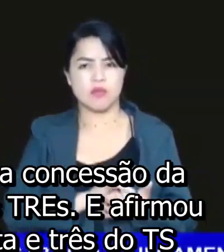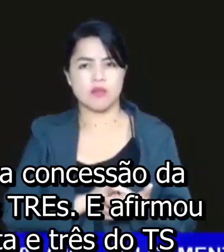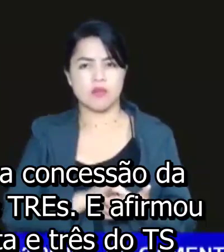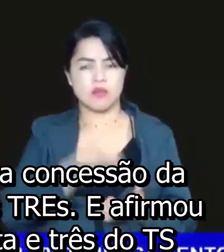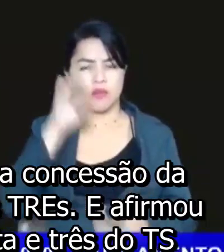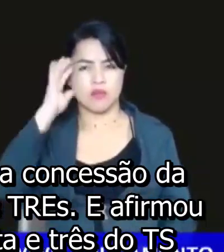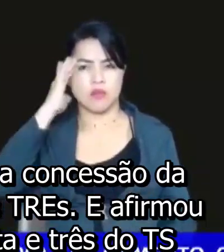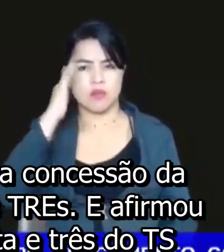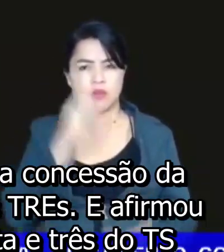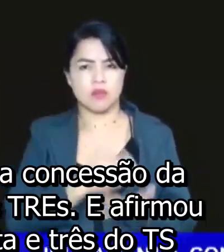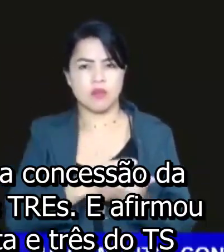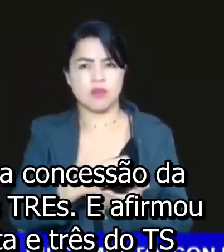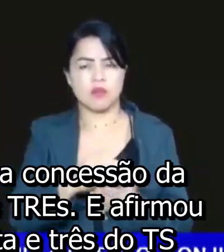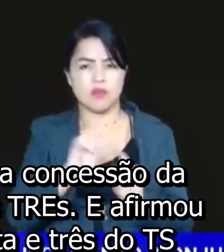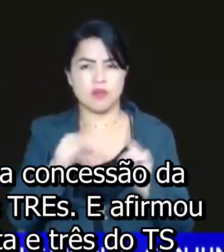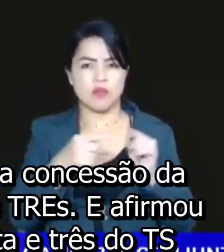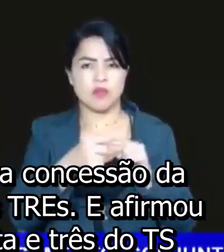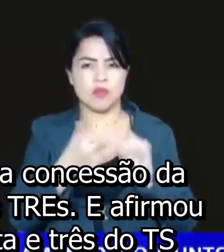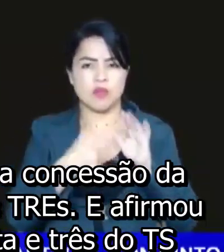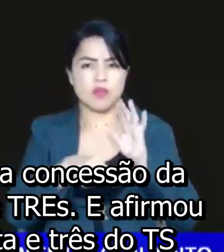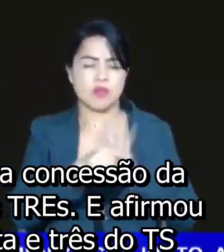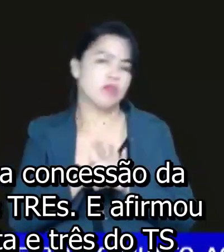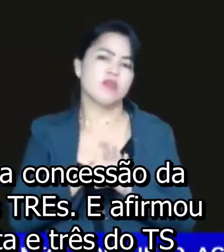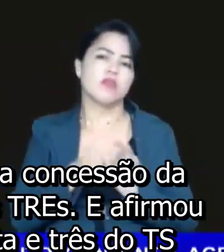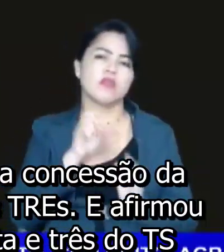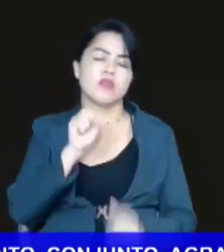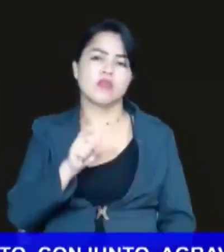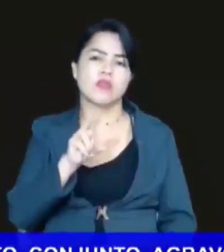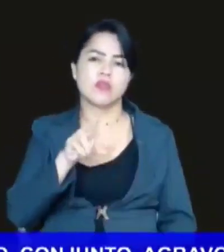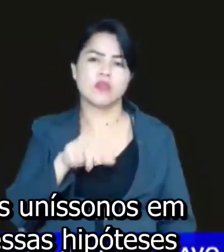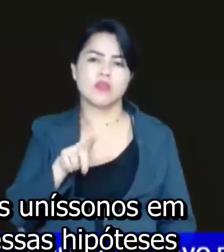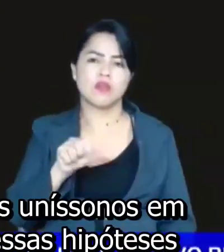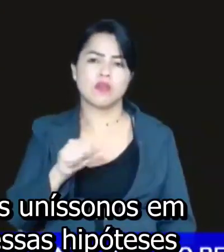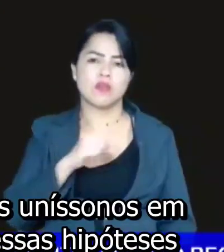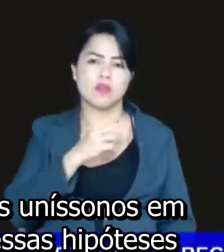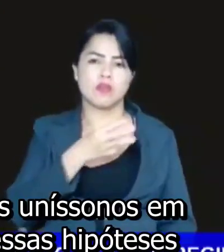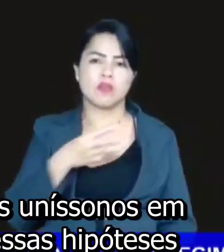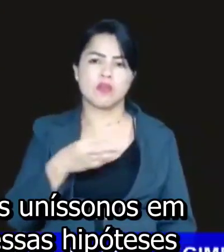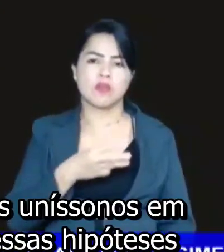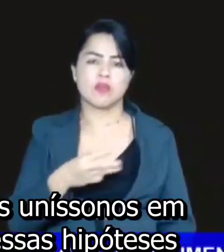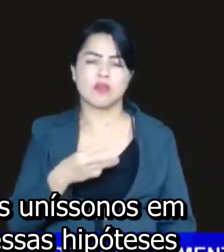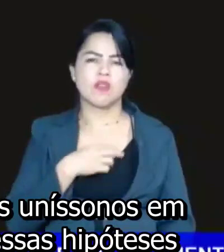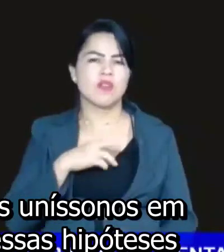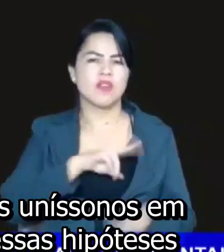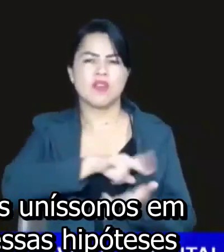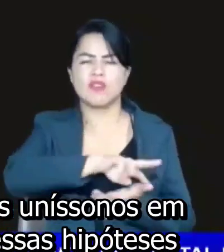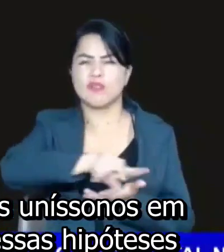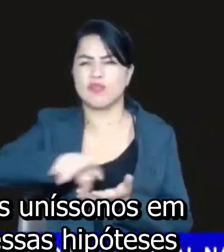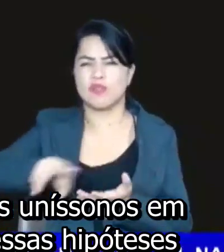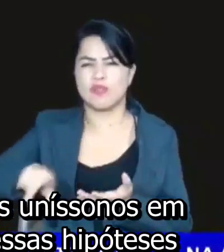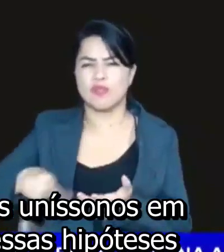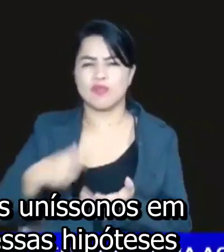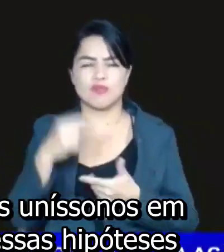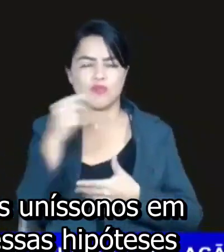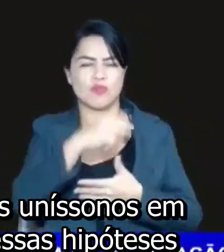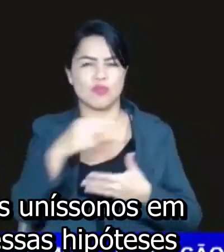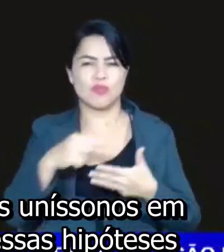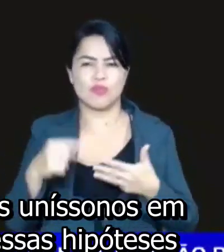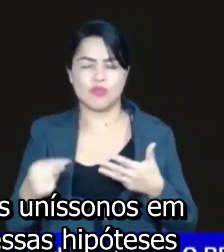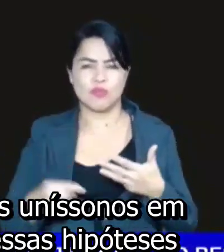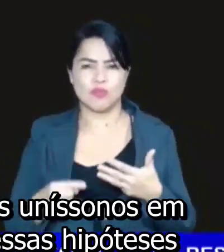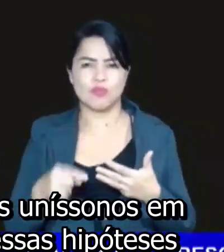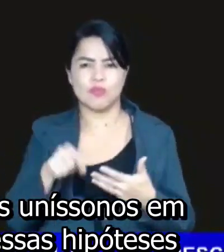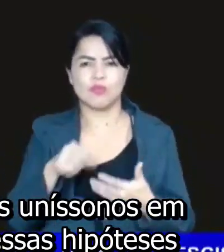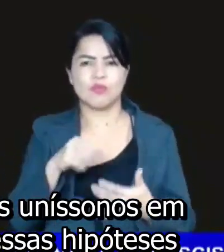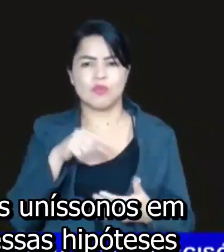a partir da lei, a partir da súmula 33 do TSE, a partir de diversos julgados